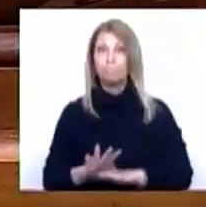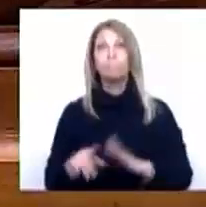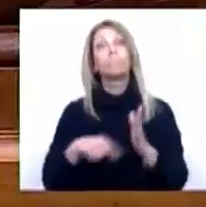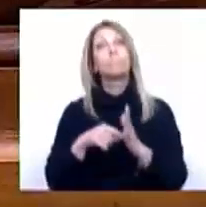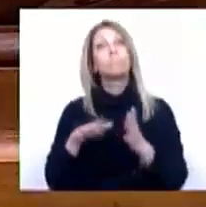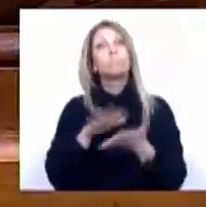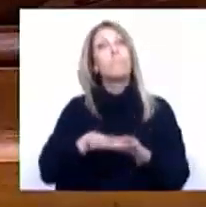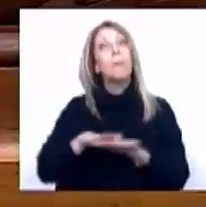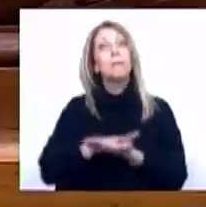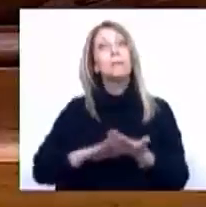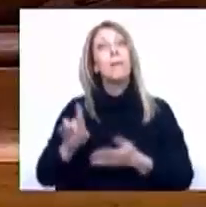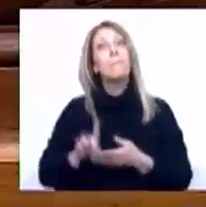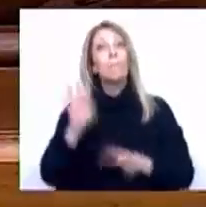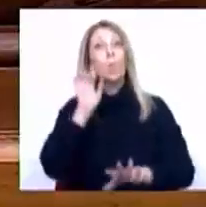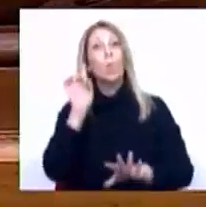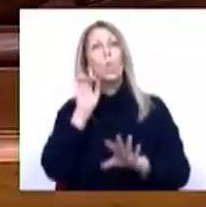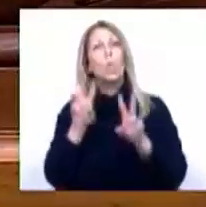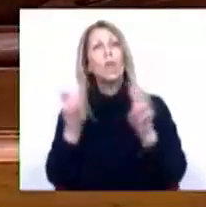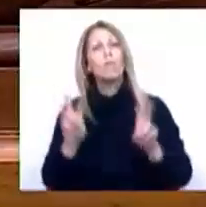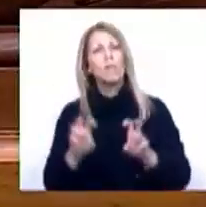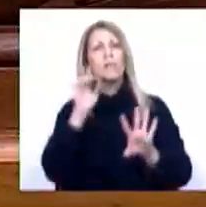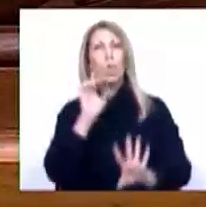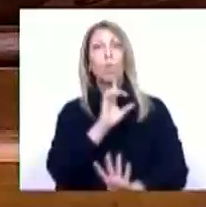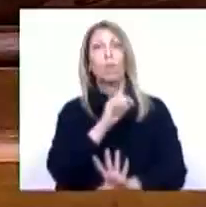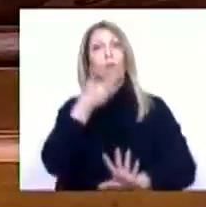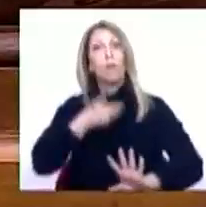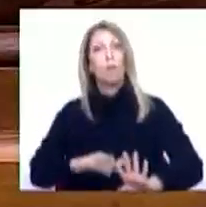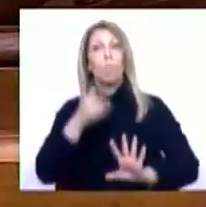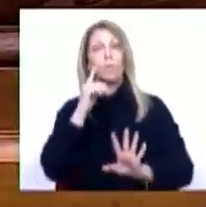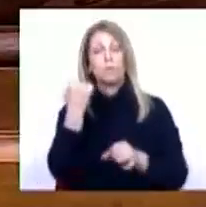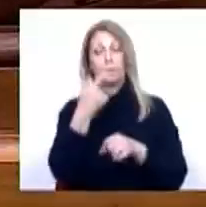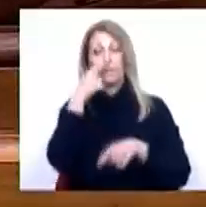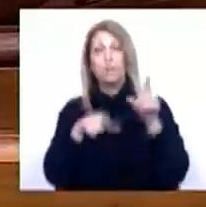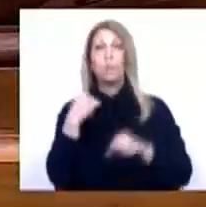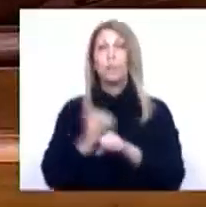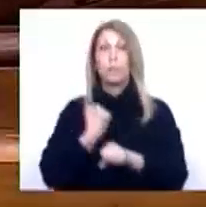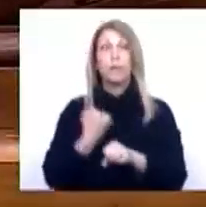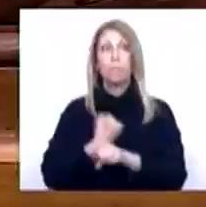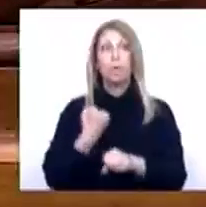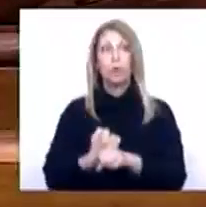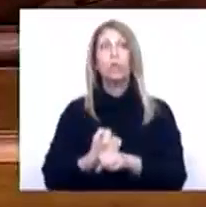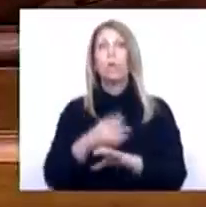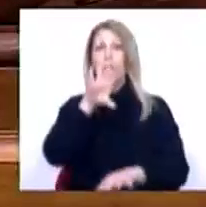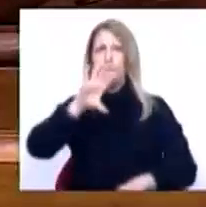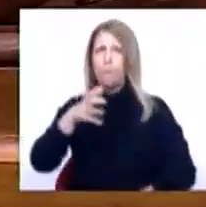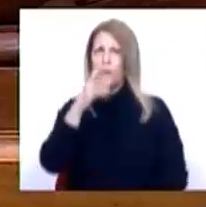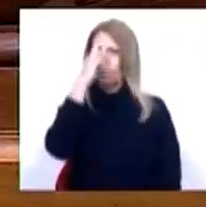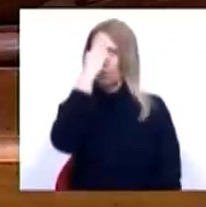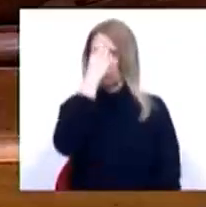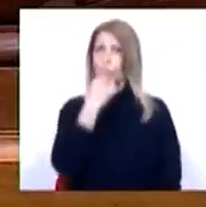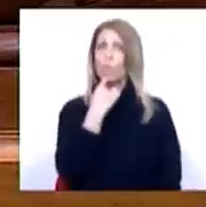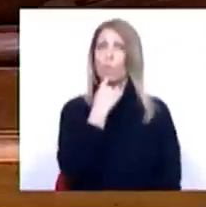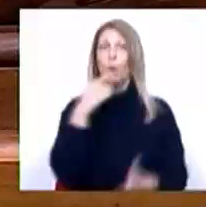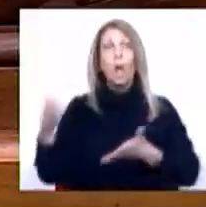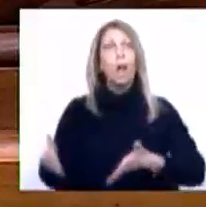a qualificação e com as competências dos trabalhadores. O país tem feito um esforço significativo, fez uma trajetória admirável nessa